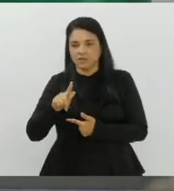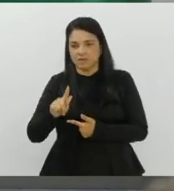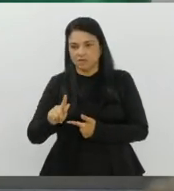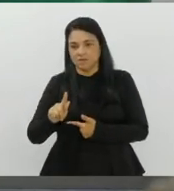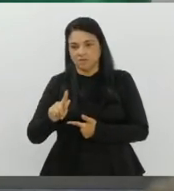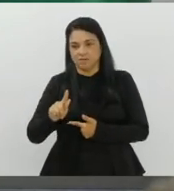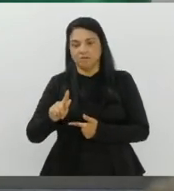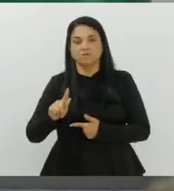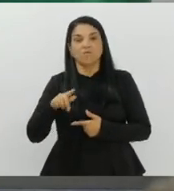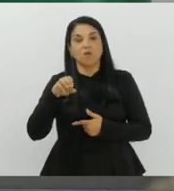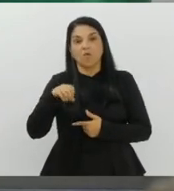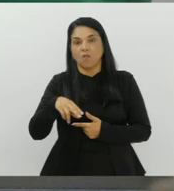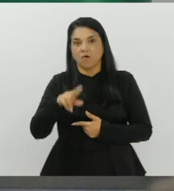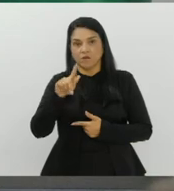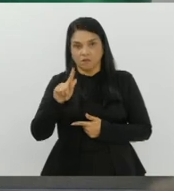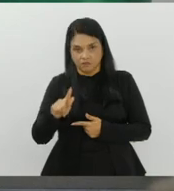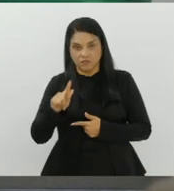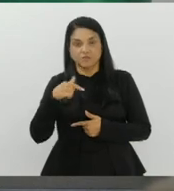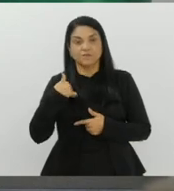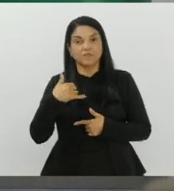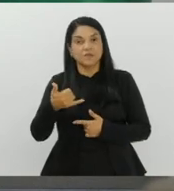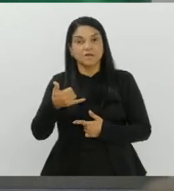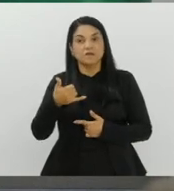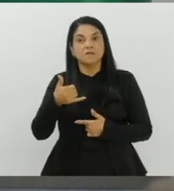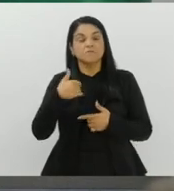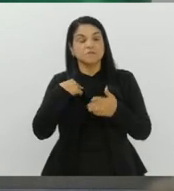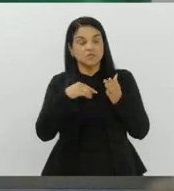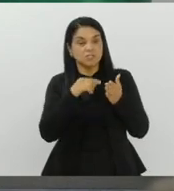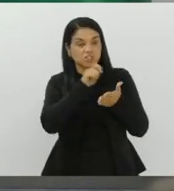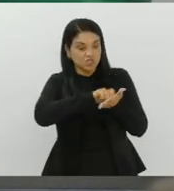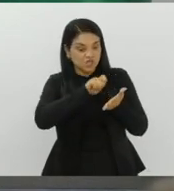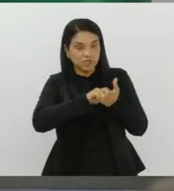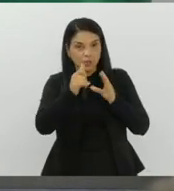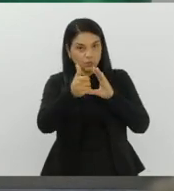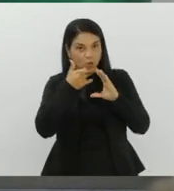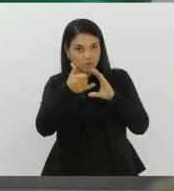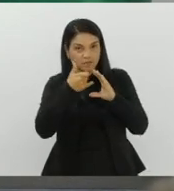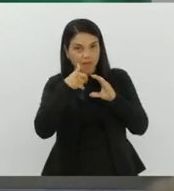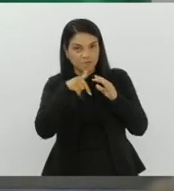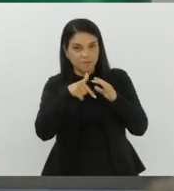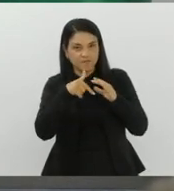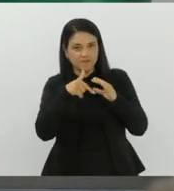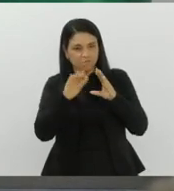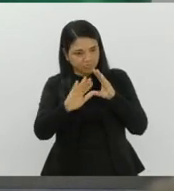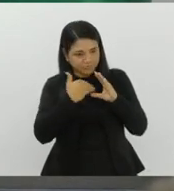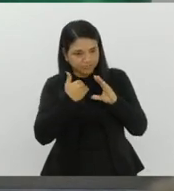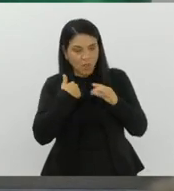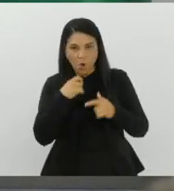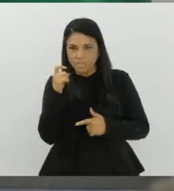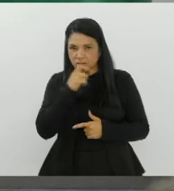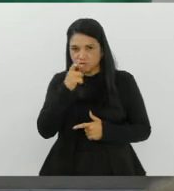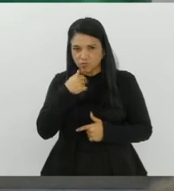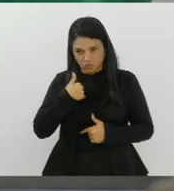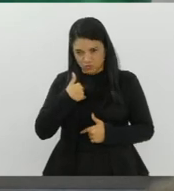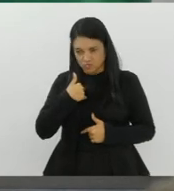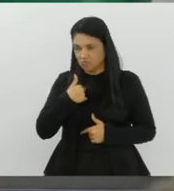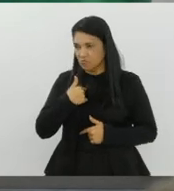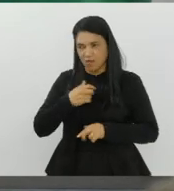Eu quero saber. A ligação para mim e o que está escrito aqui no meu WhatsApp, o senhor está me chamando de mentiroso. Não. E mentiroso é uma coisa que eu não